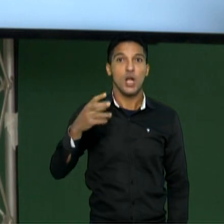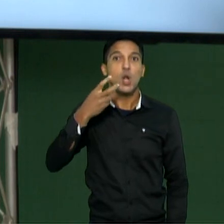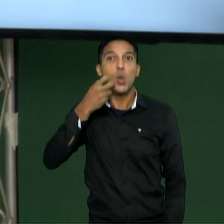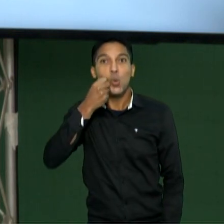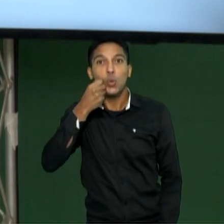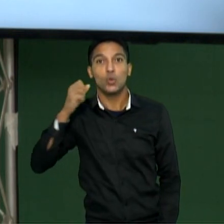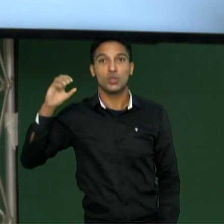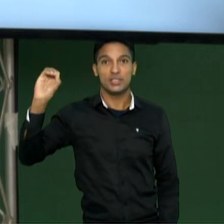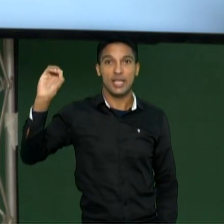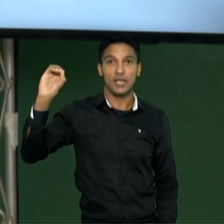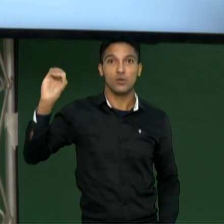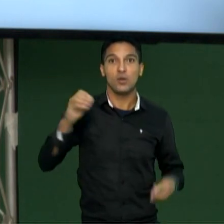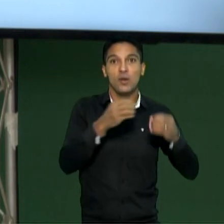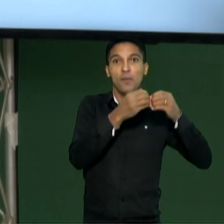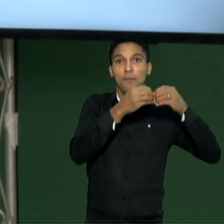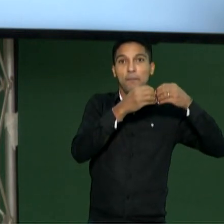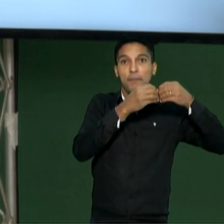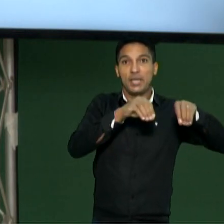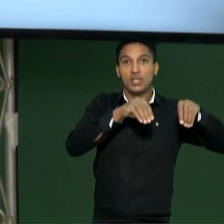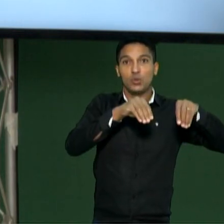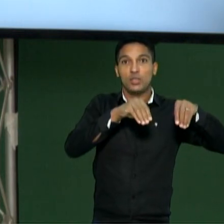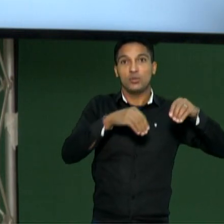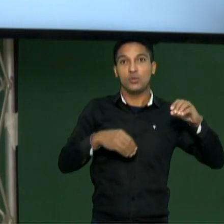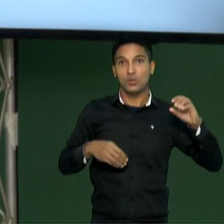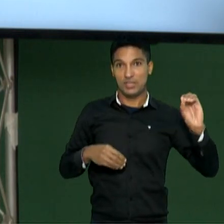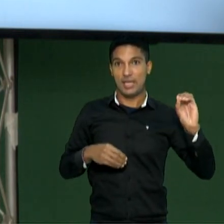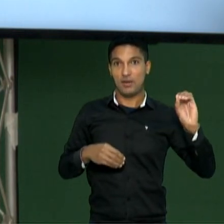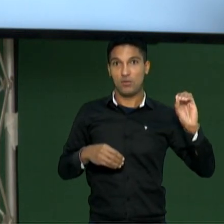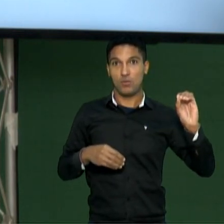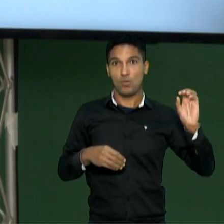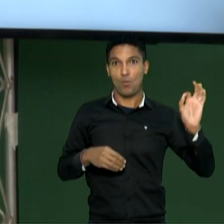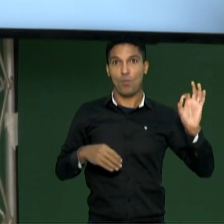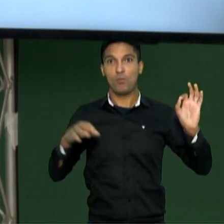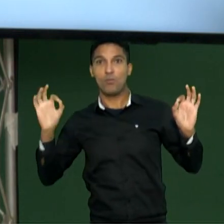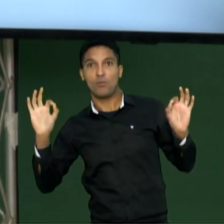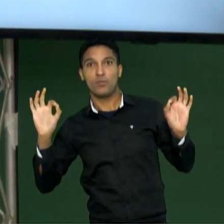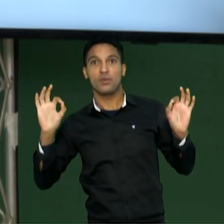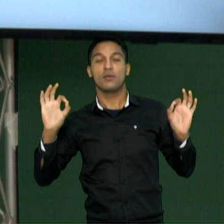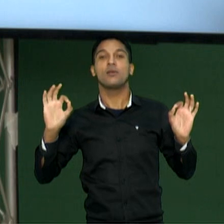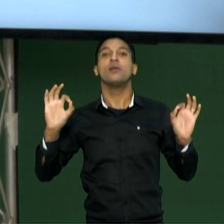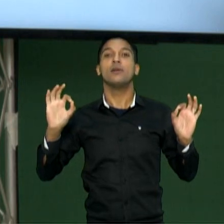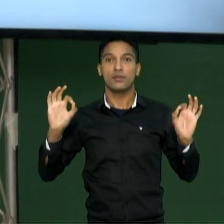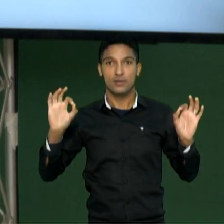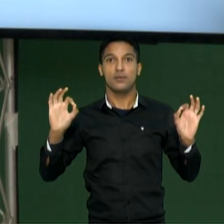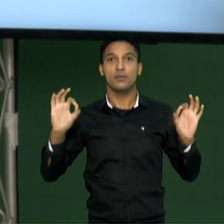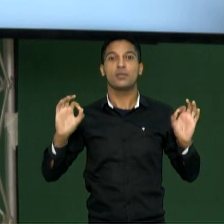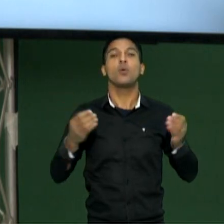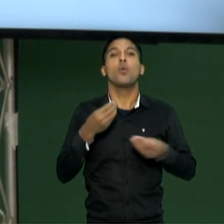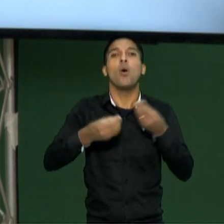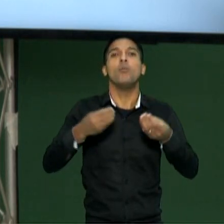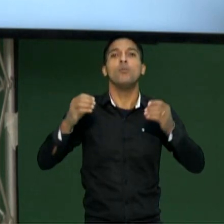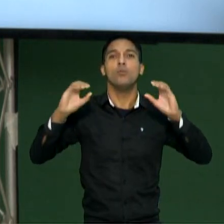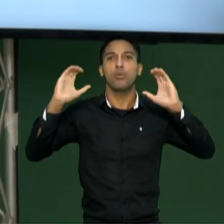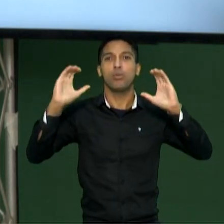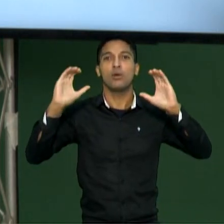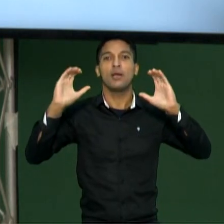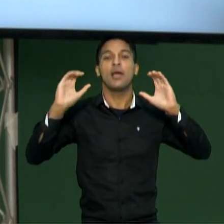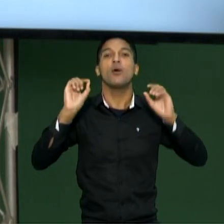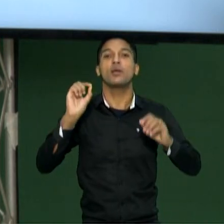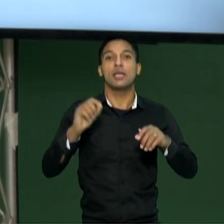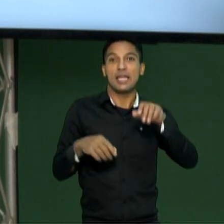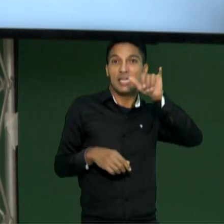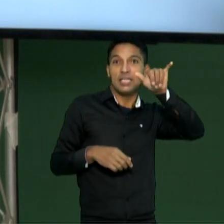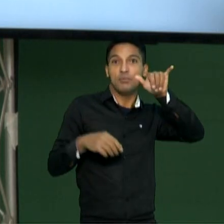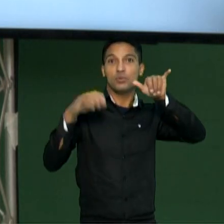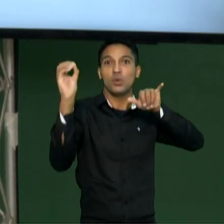Então, se o meu lucro é zero, né, o que a gente está calculando? Matematicamente falando, quando eu faço isso, troco o y por zero, lá dos